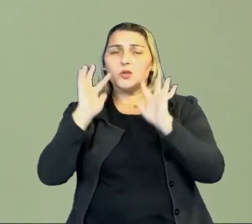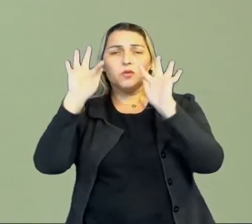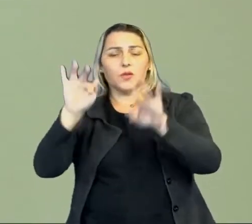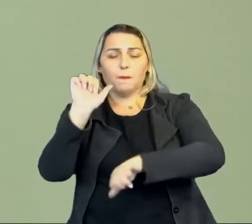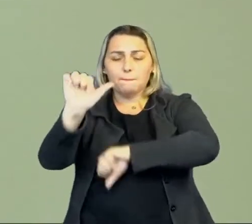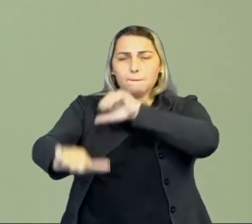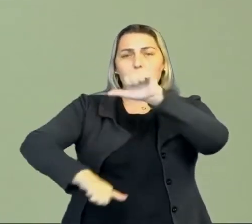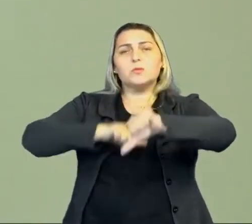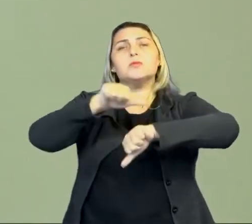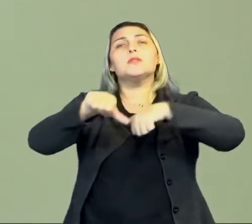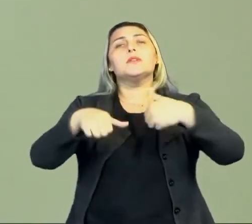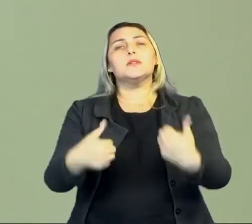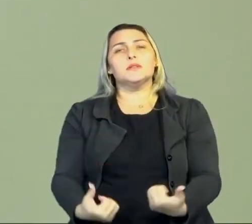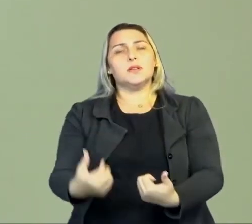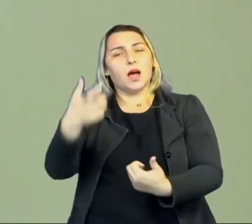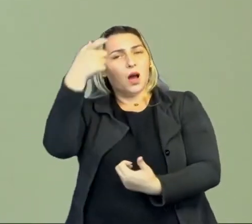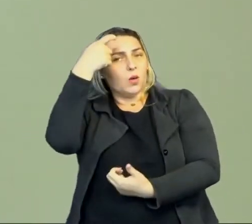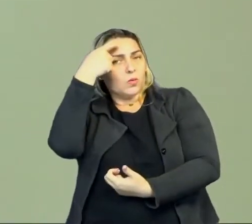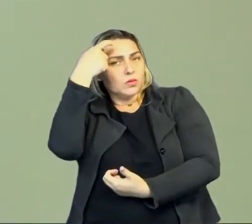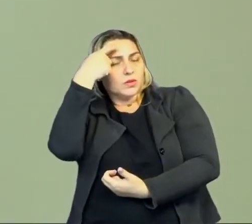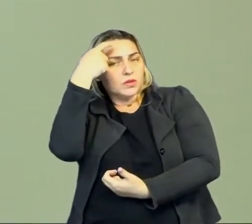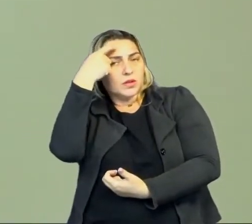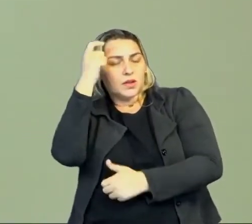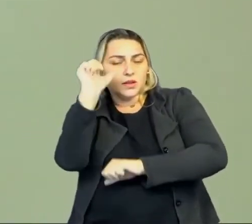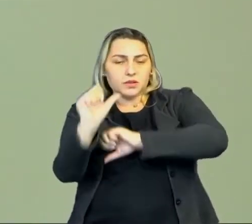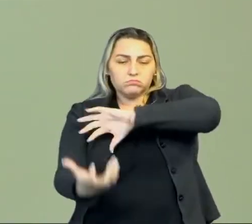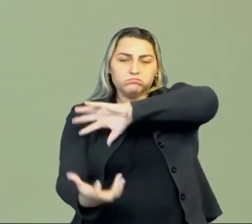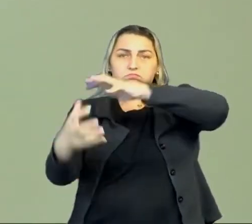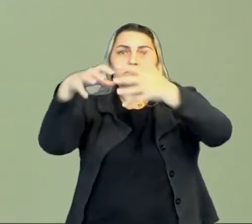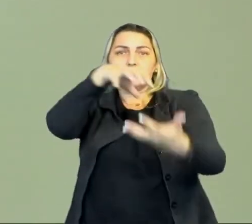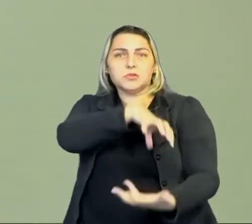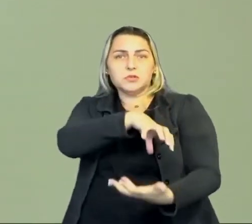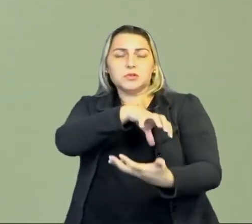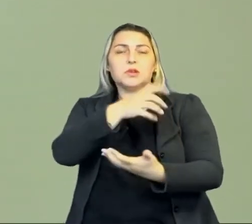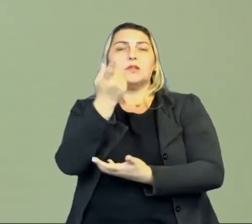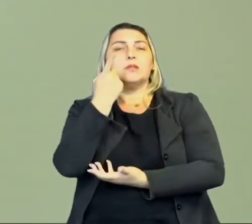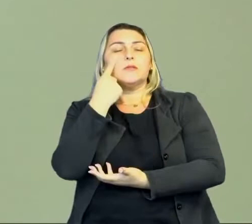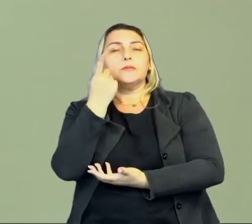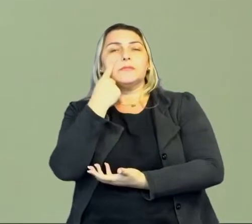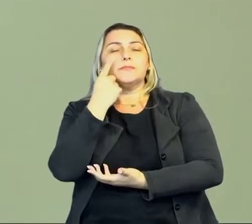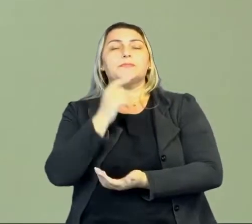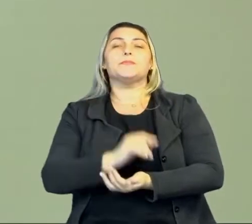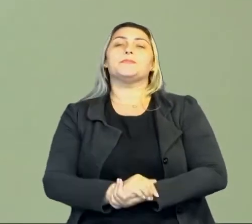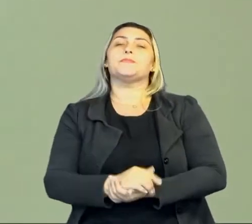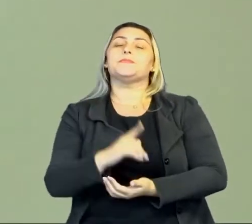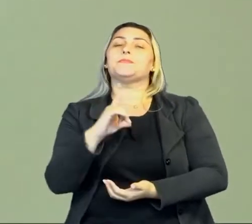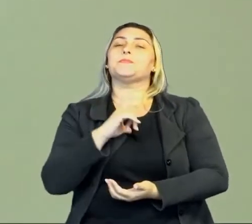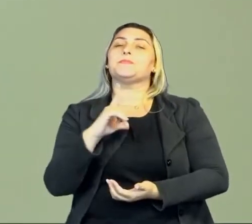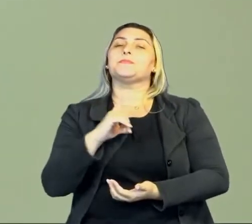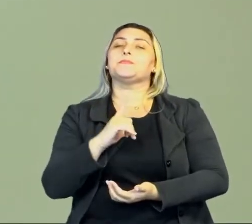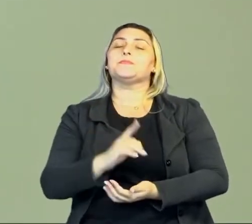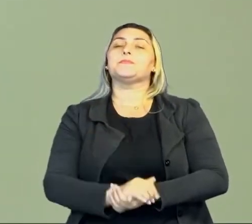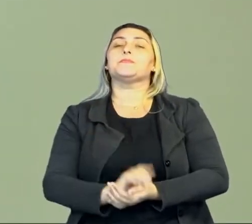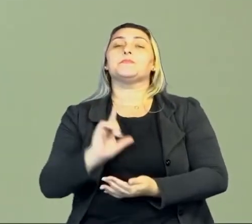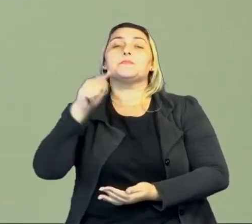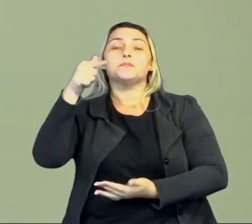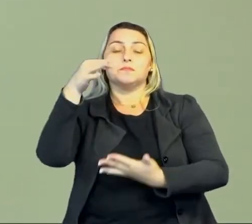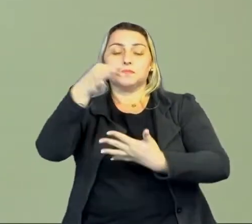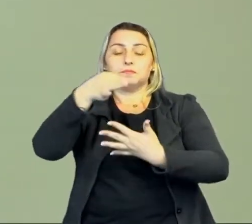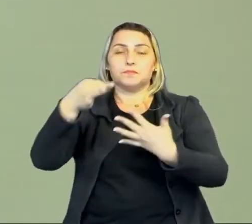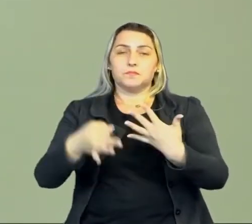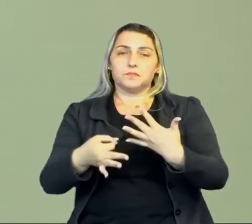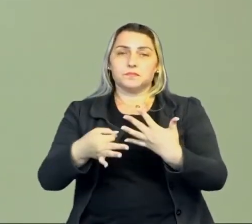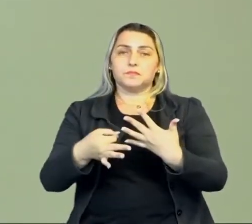final ali ele já muda e se transforma, ok? Observem aí que nós temos outro